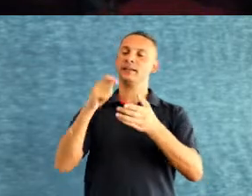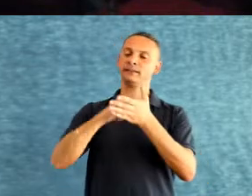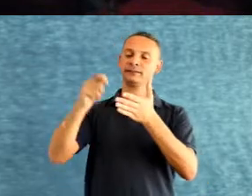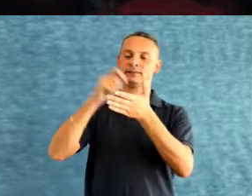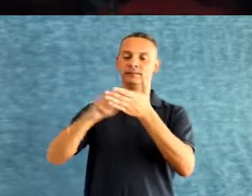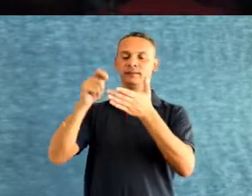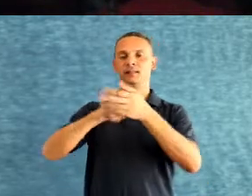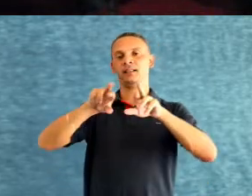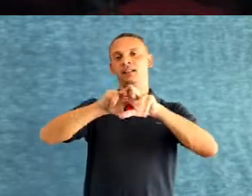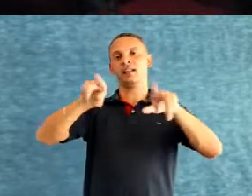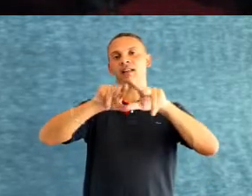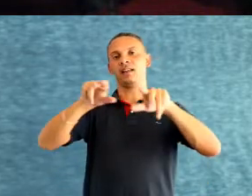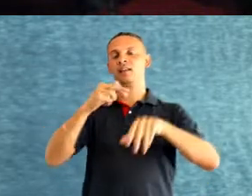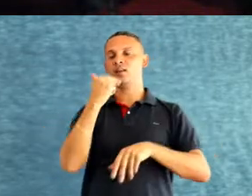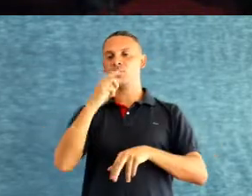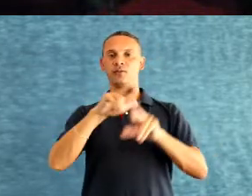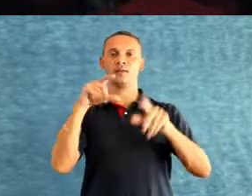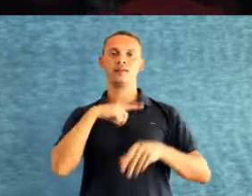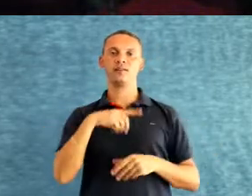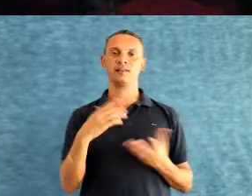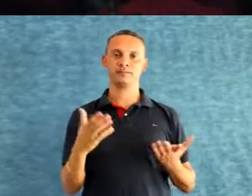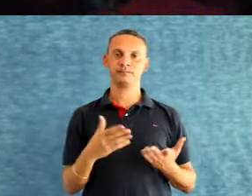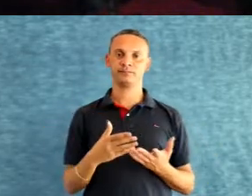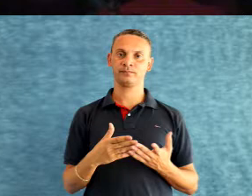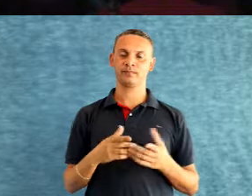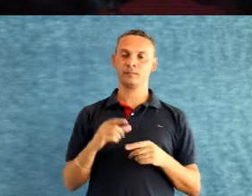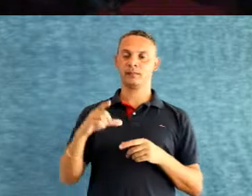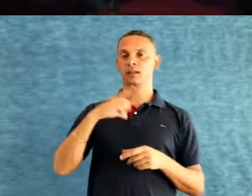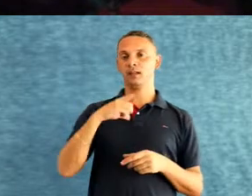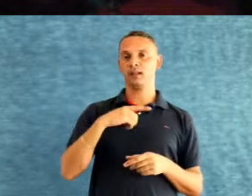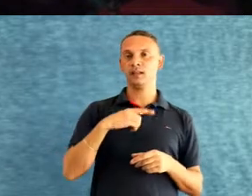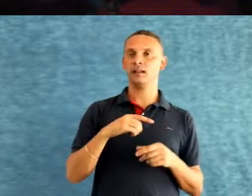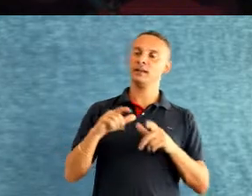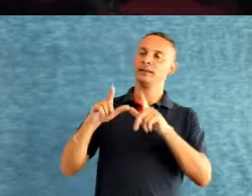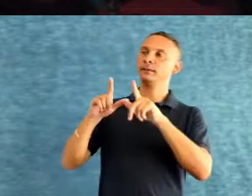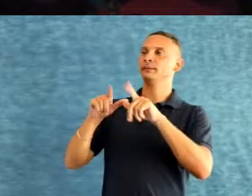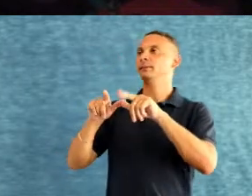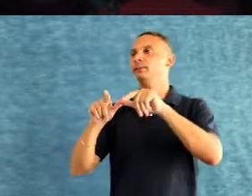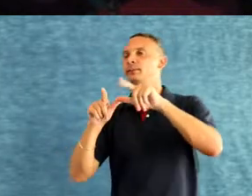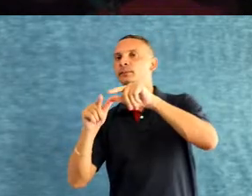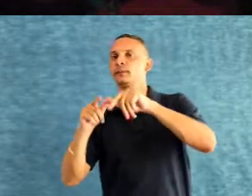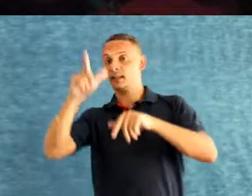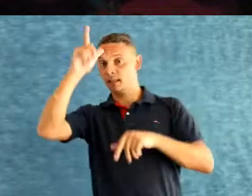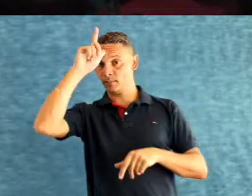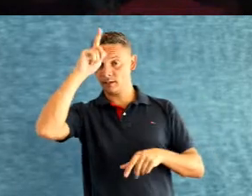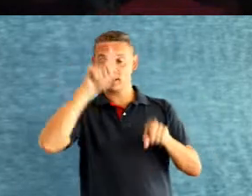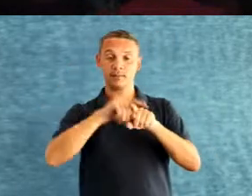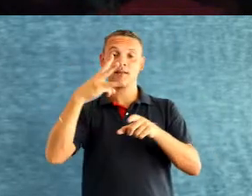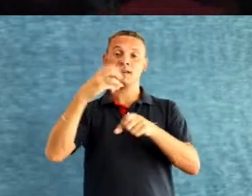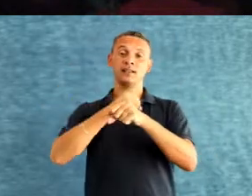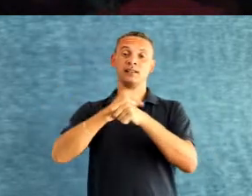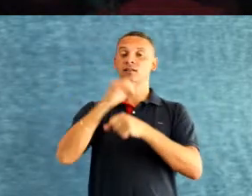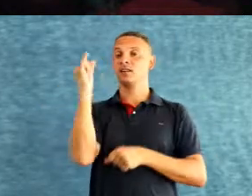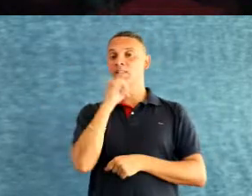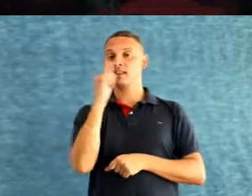ser traduzidos. São eles, já em português. Itinerário de uma viagem à Alemanha e 3 anos na Itália, seguidos de uma